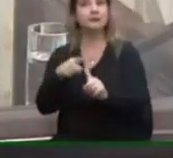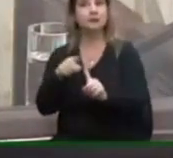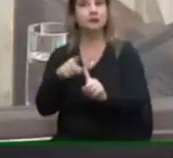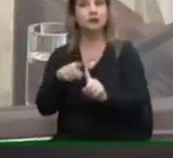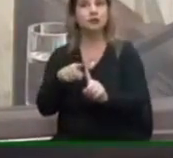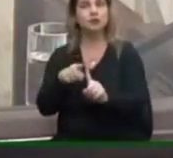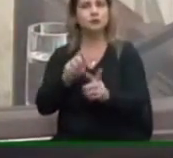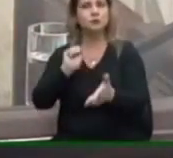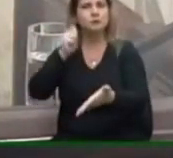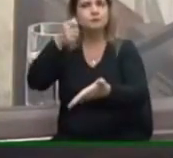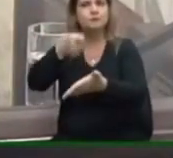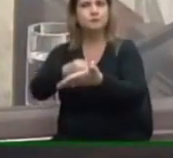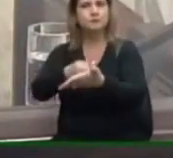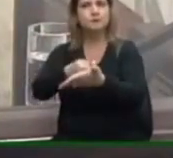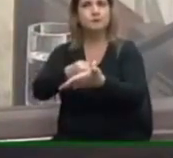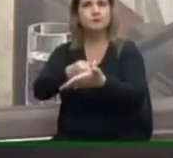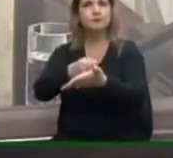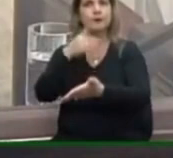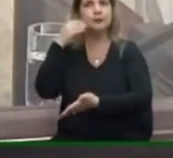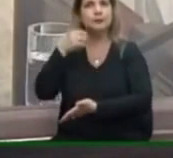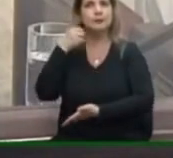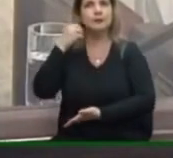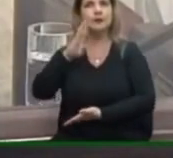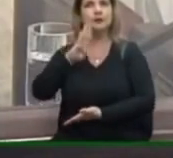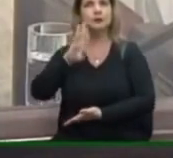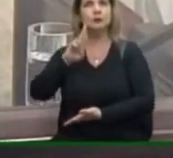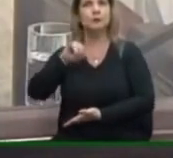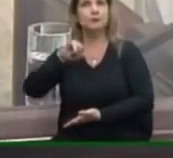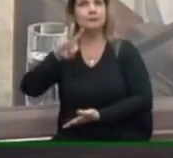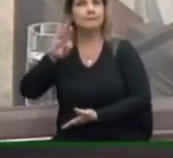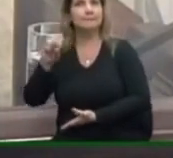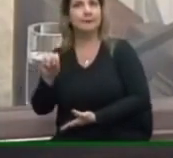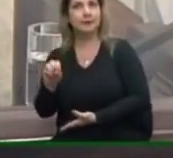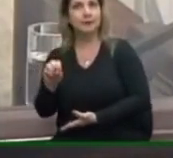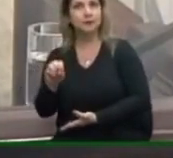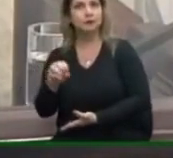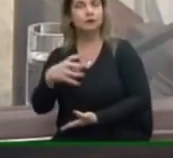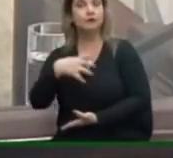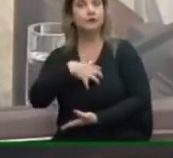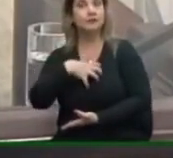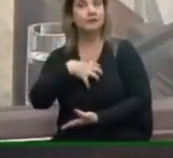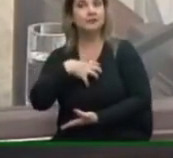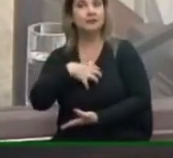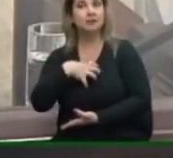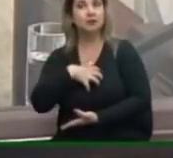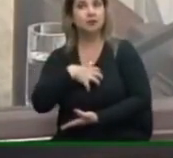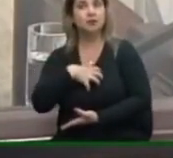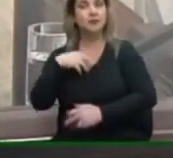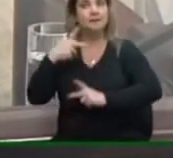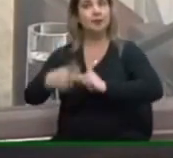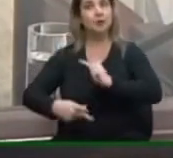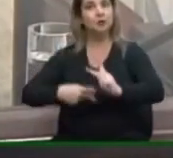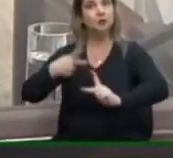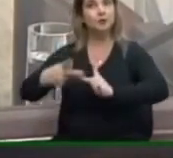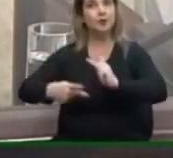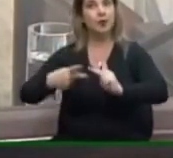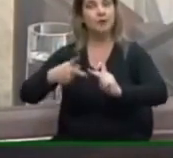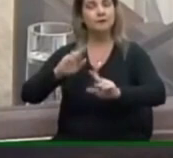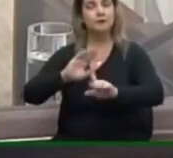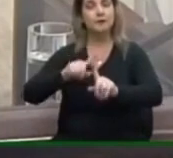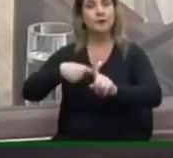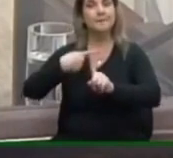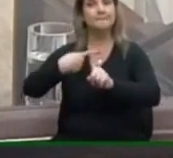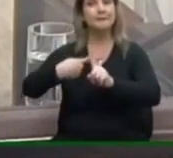de opressão Deputado Brito que foi sentida pelos povos originarios por